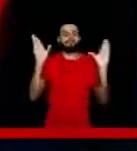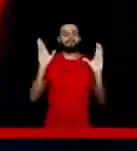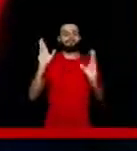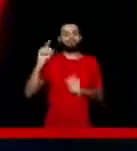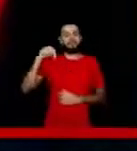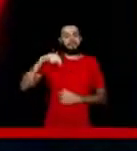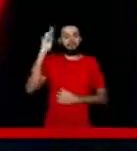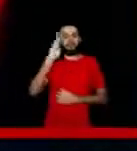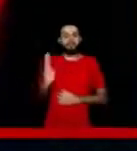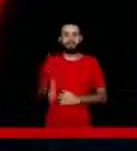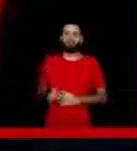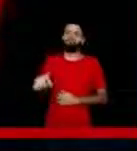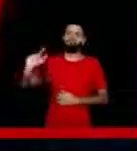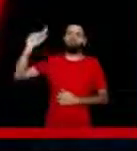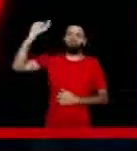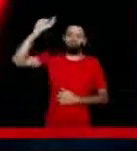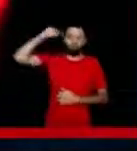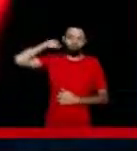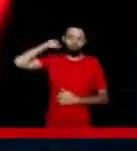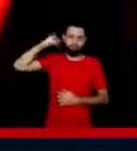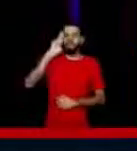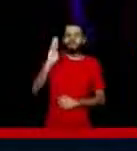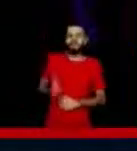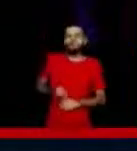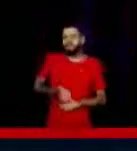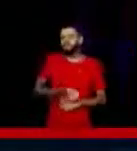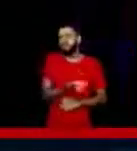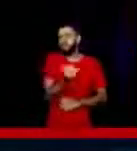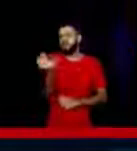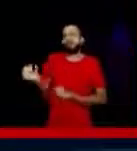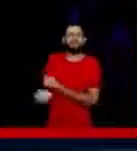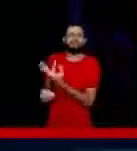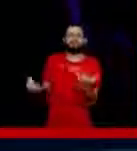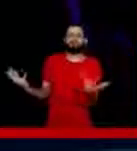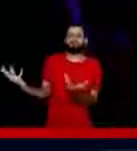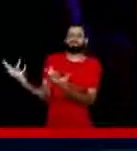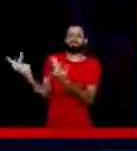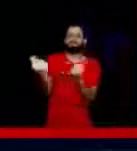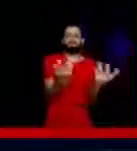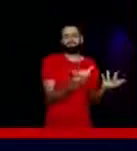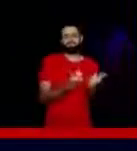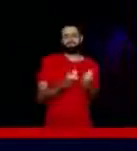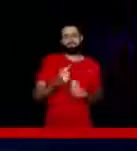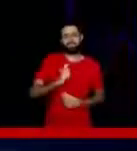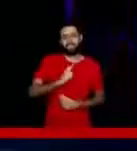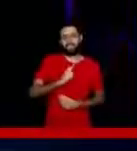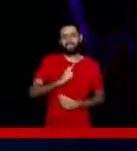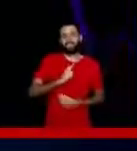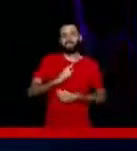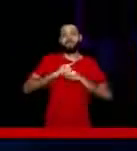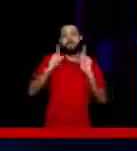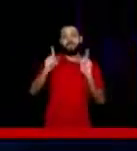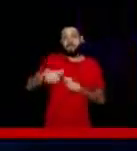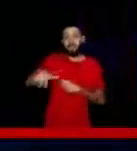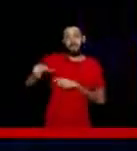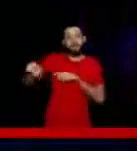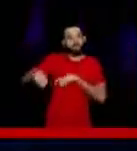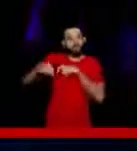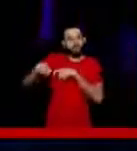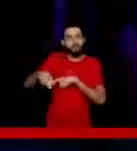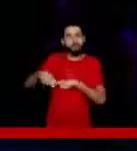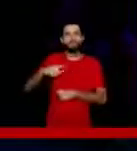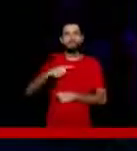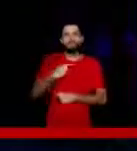é importante a gente fazer os eventos que a Prefeitura promove ou que ela atende demandas de emendas